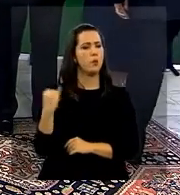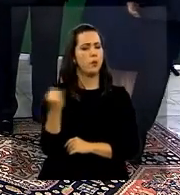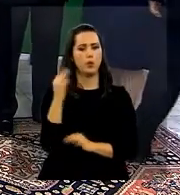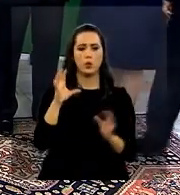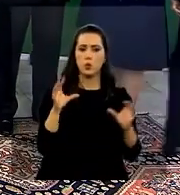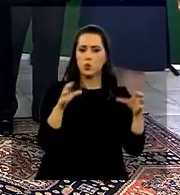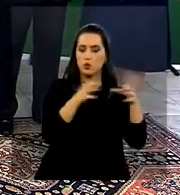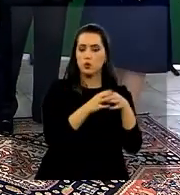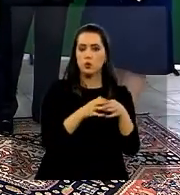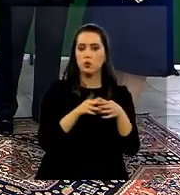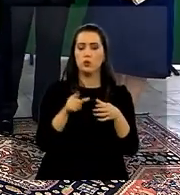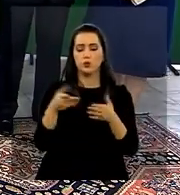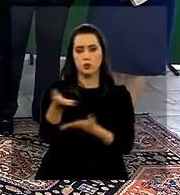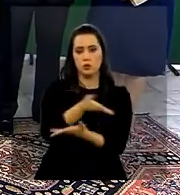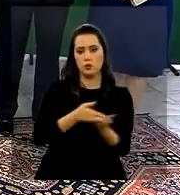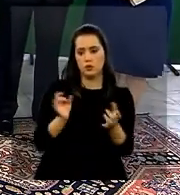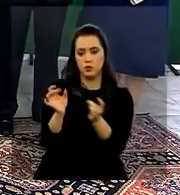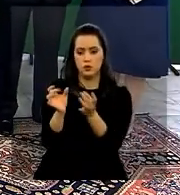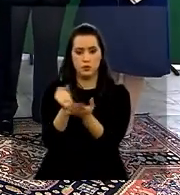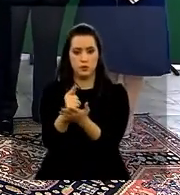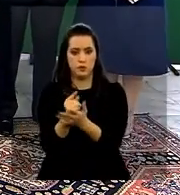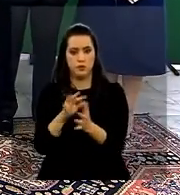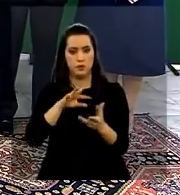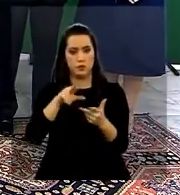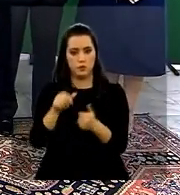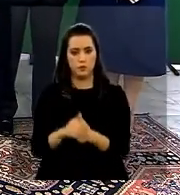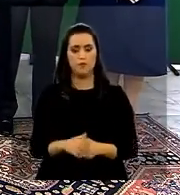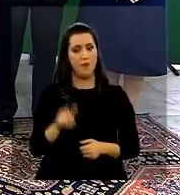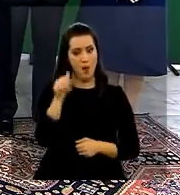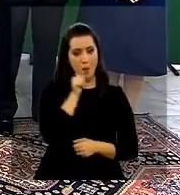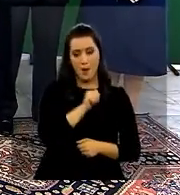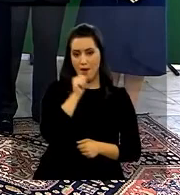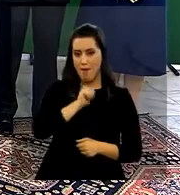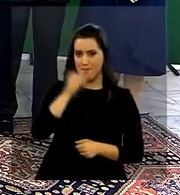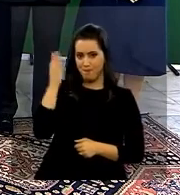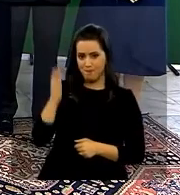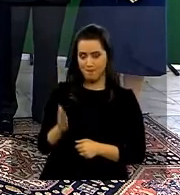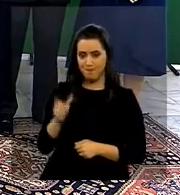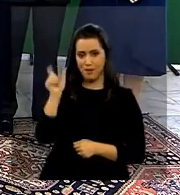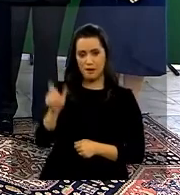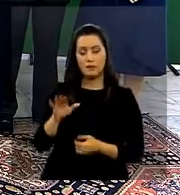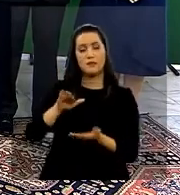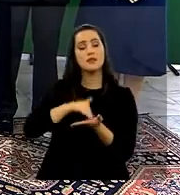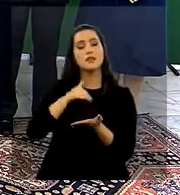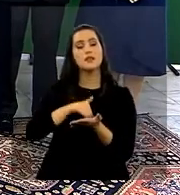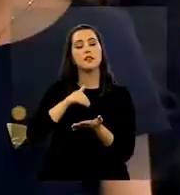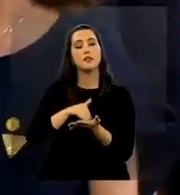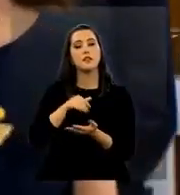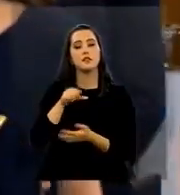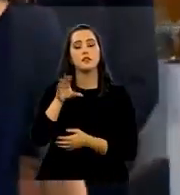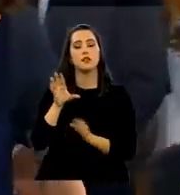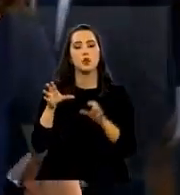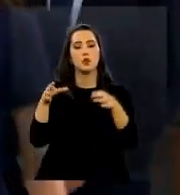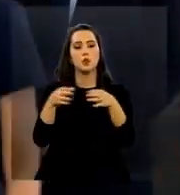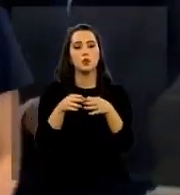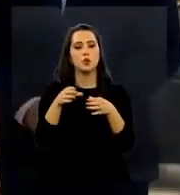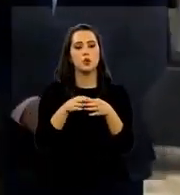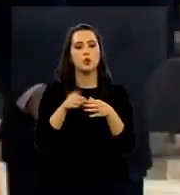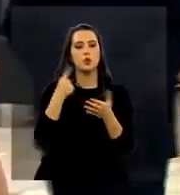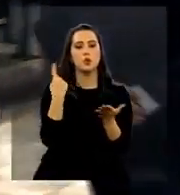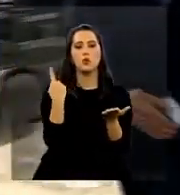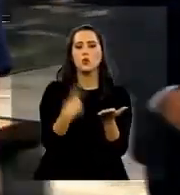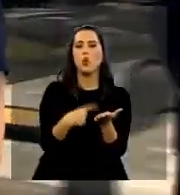nas relações comerciais no mundo. E senhora Alexandra Moreira Lopes, secretária-geral da Organização do Tratado